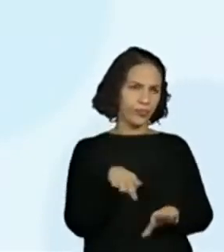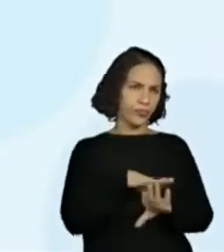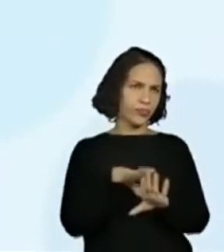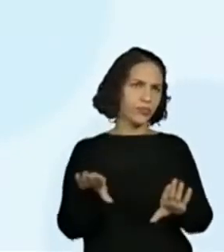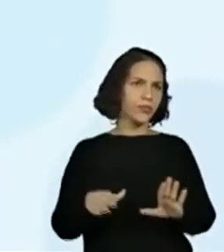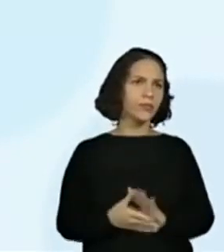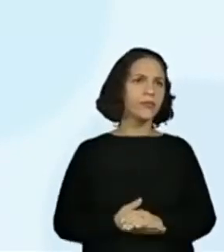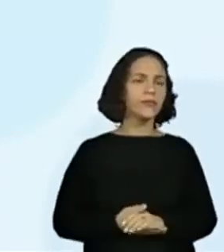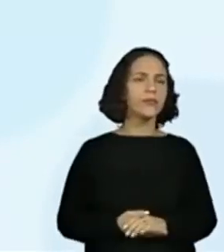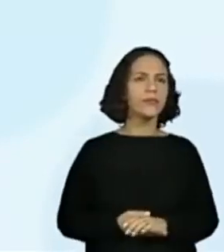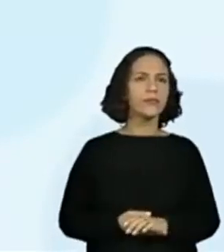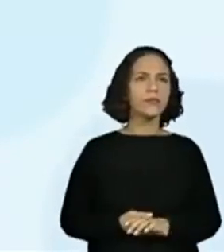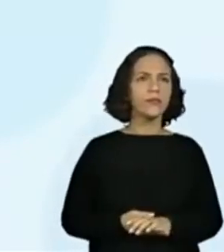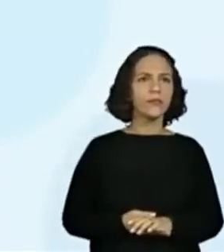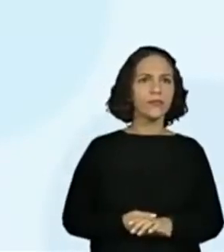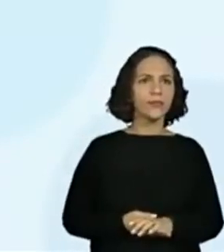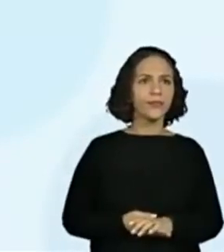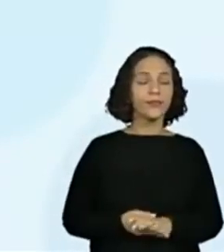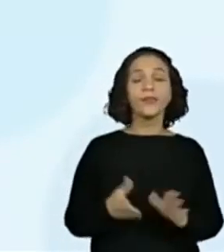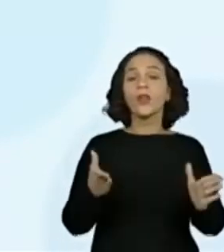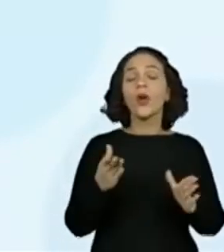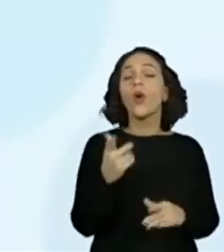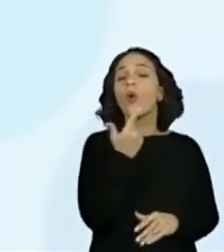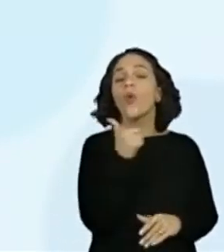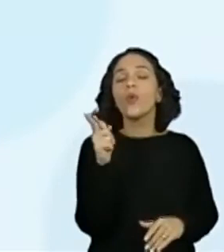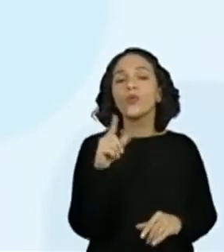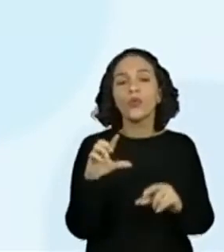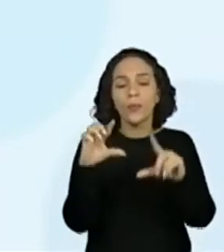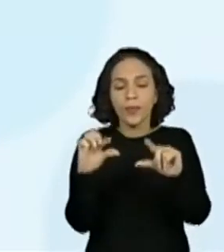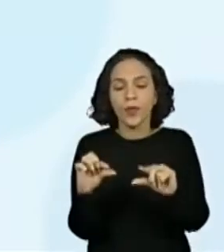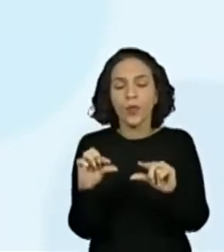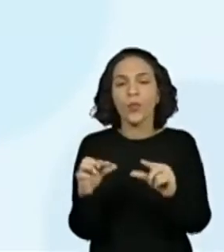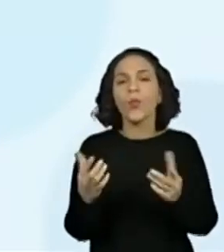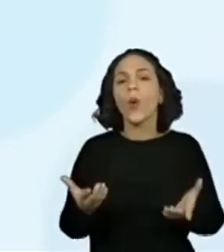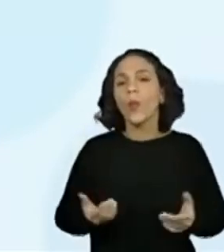gente? Uhum. Qual é o menor agora, Pro?